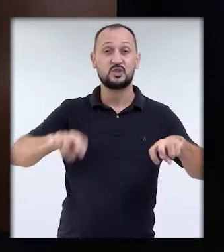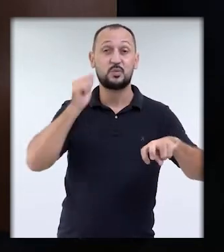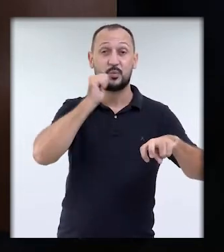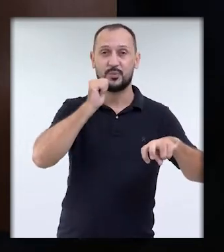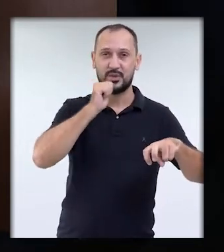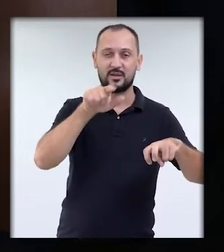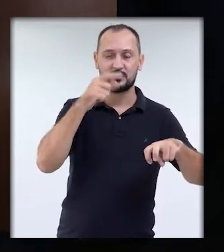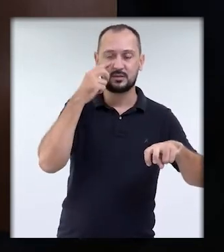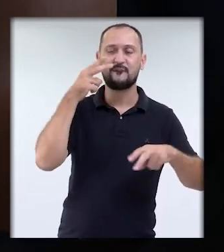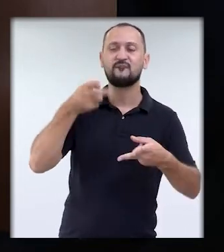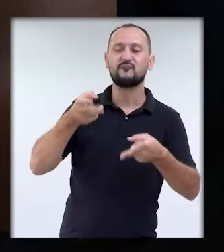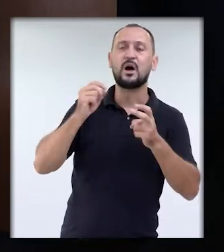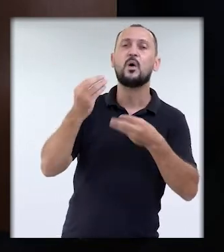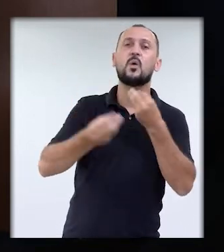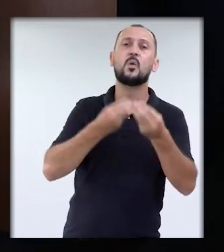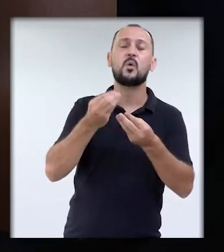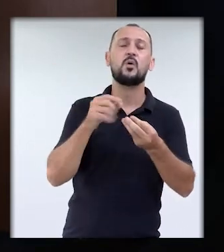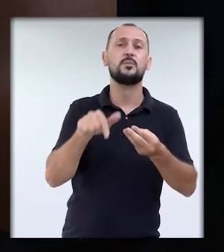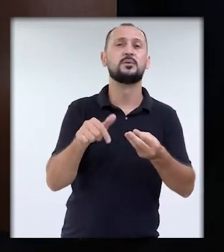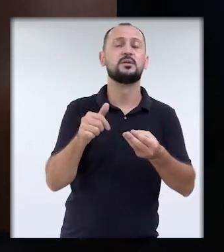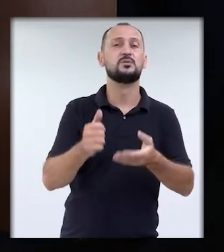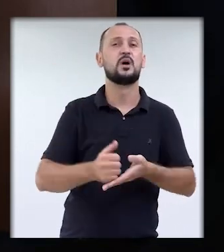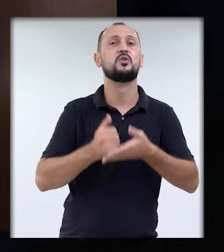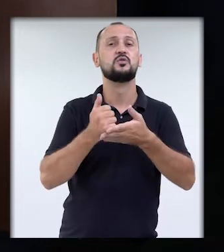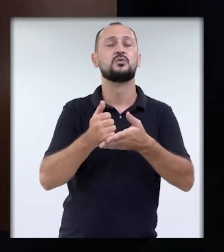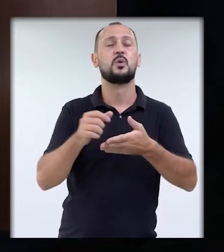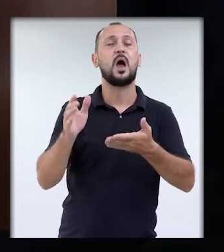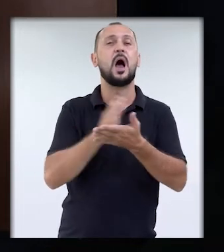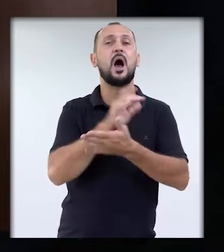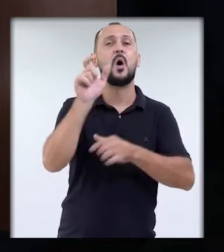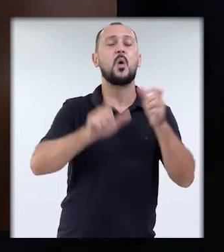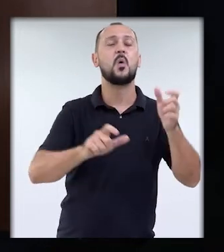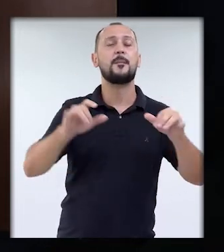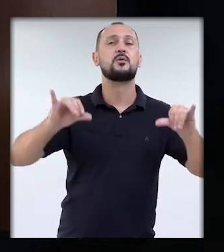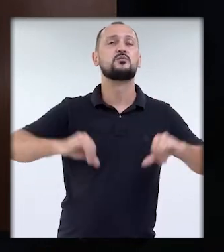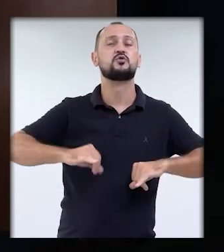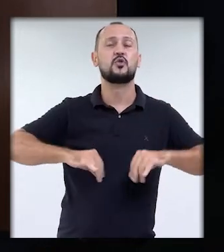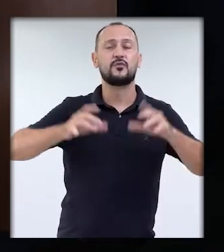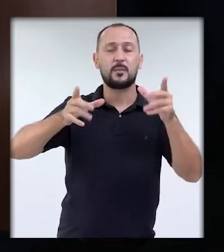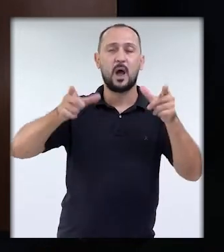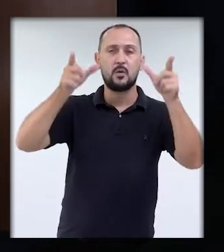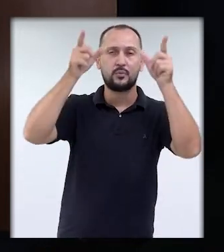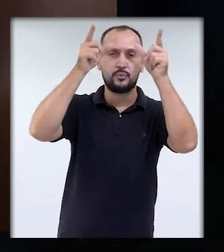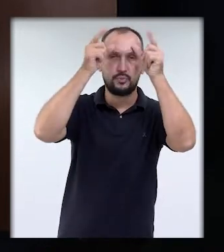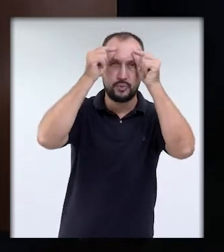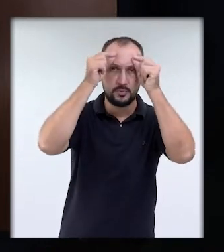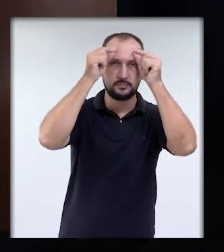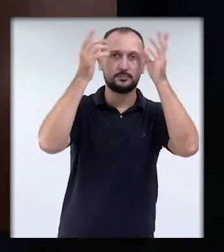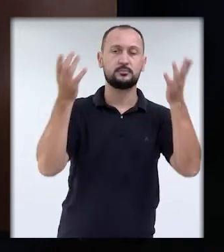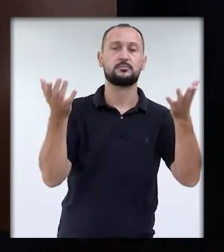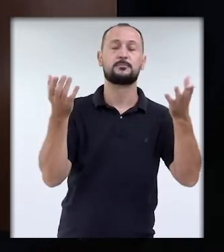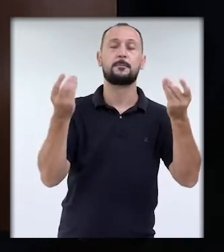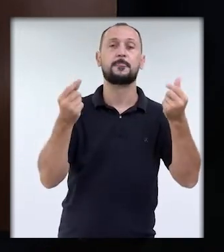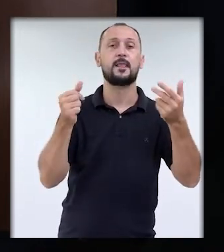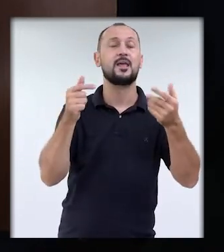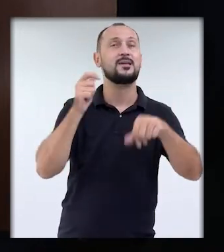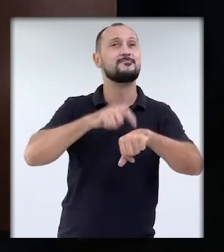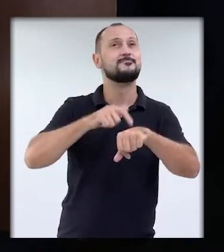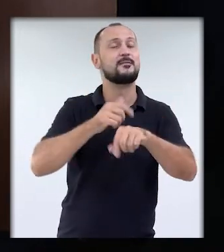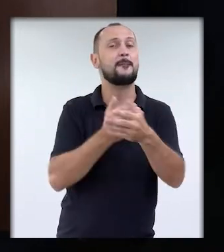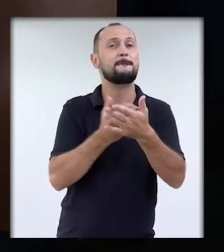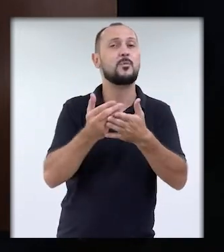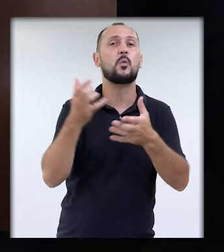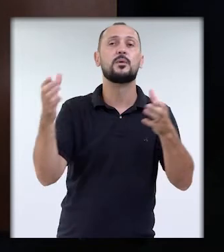ali internadas, percebeu o quanto que essa iniciativa causou alívio ao sofrimento psíquico. A partir de então,